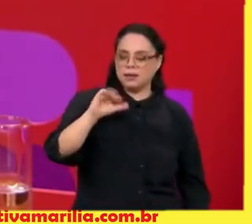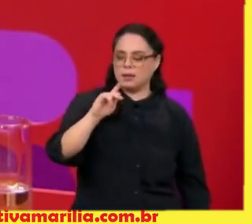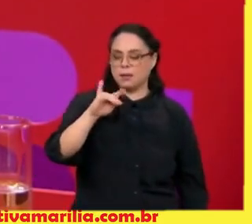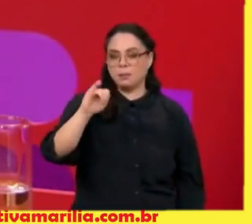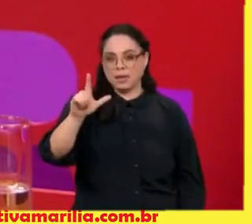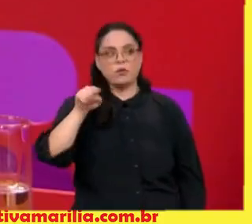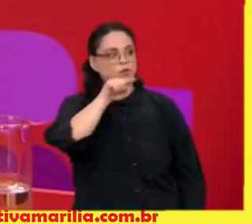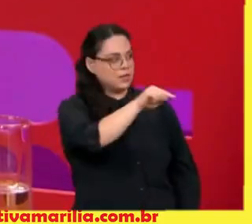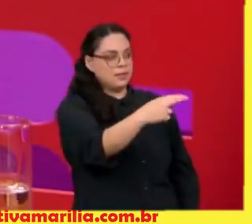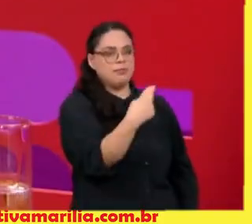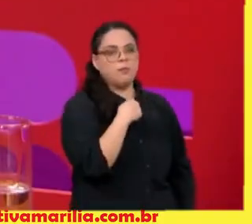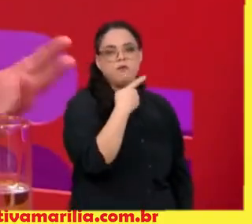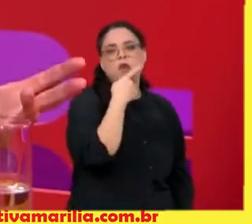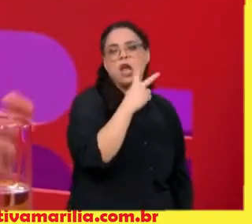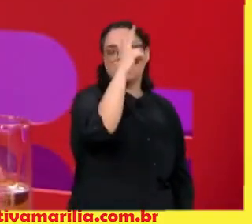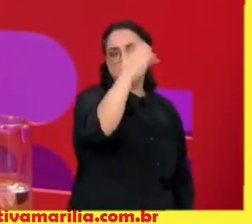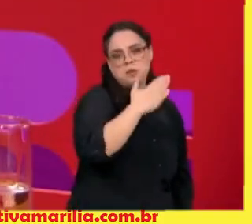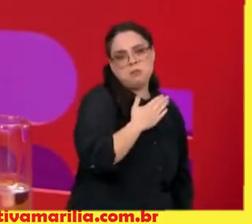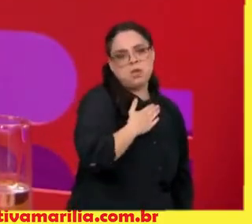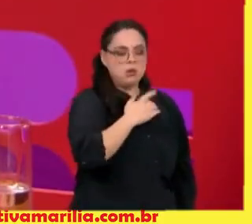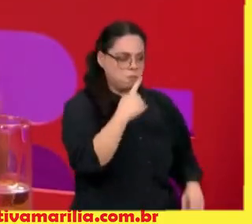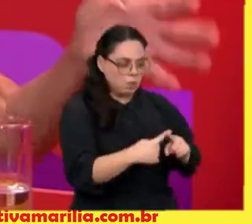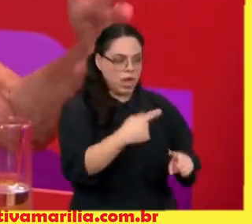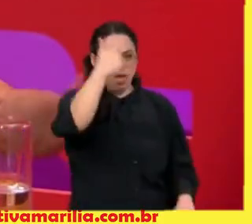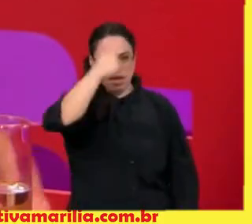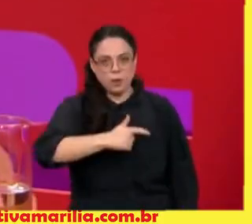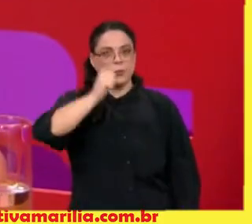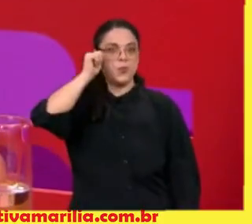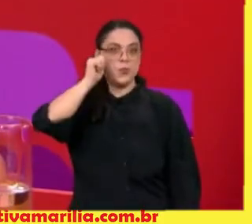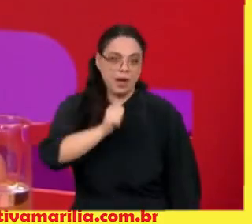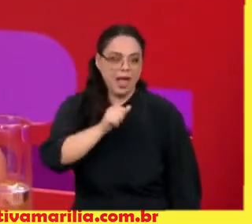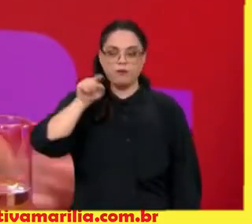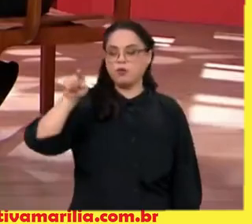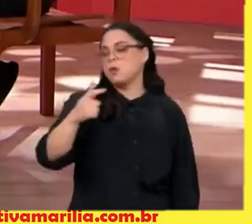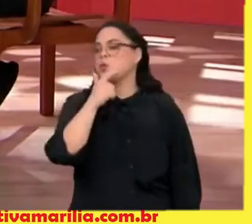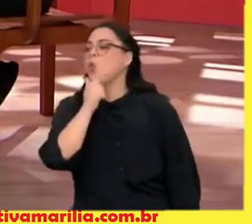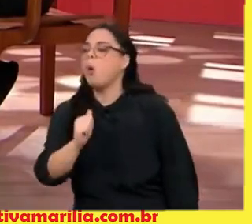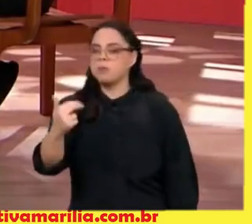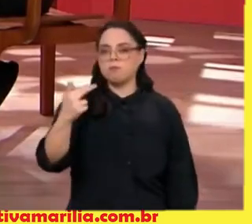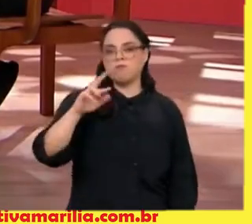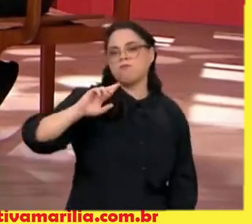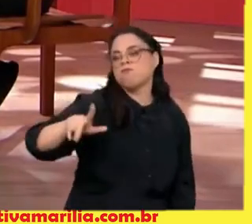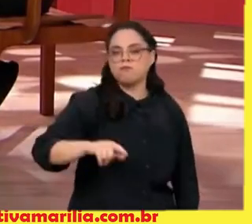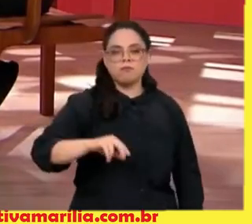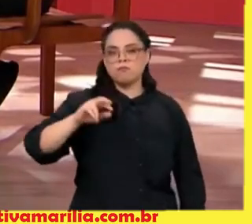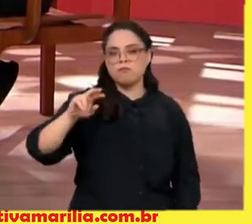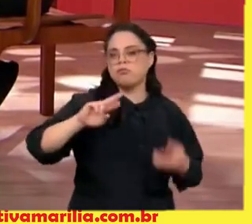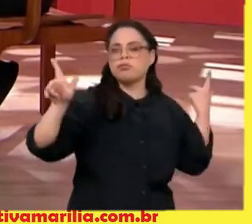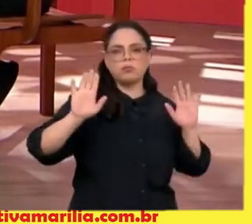minhas ideias porque você é branca e eu sou negro, ou porque você é mulher e eu sou homem, ou porque você é homem e eu sou mulher. Enfim,